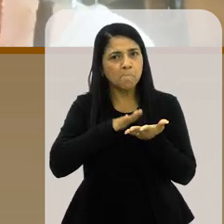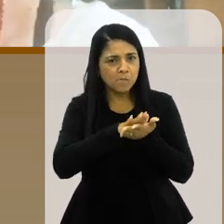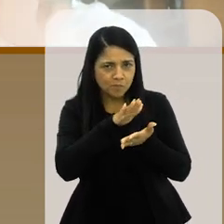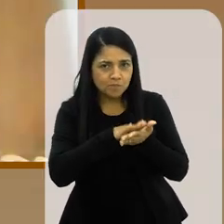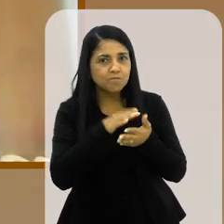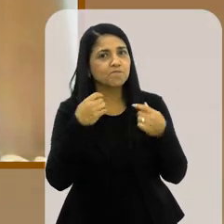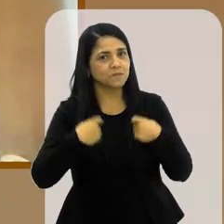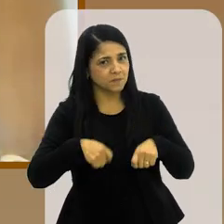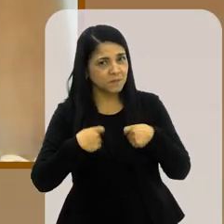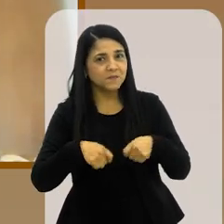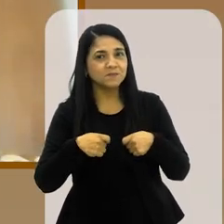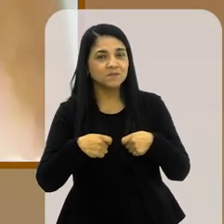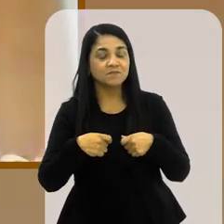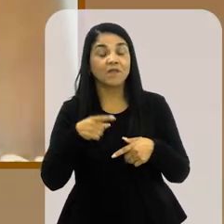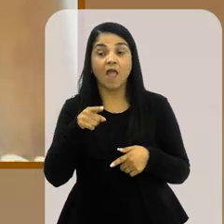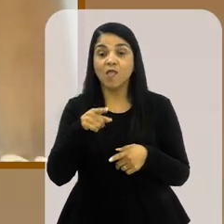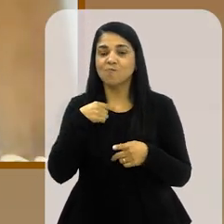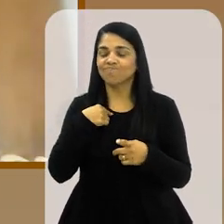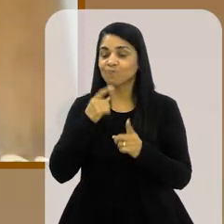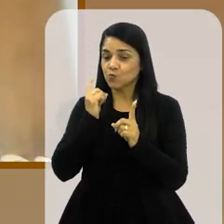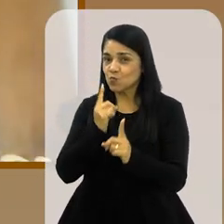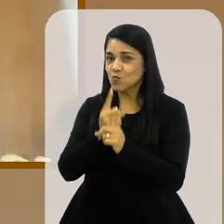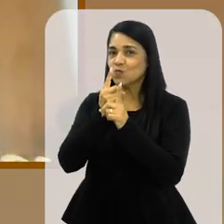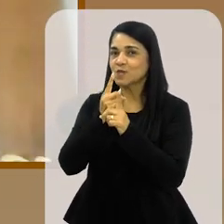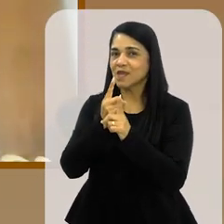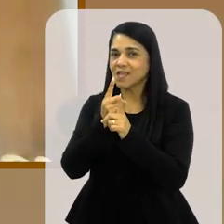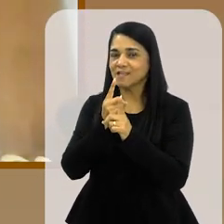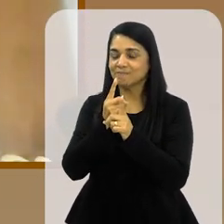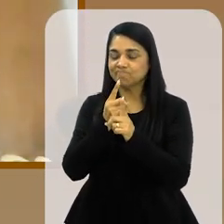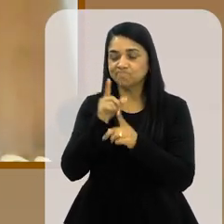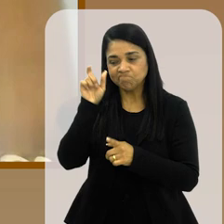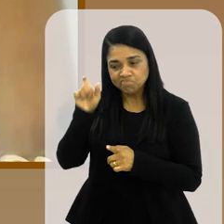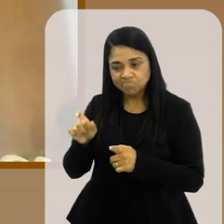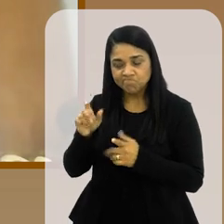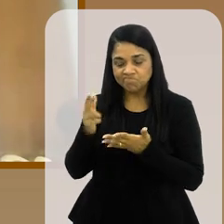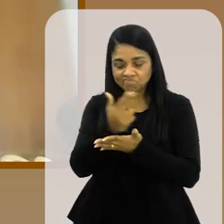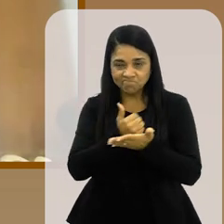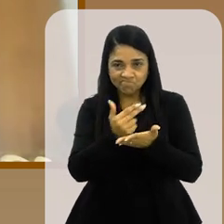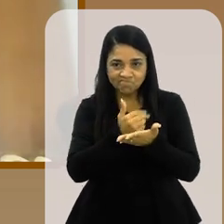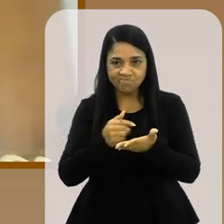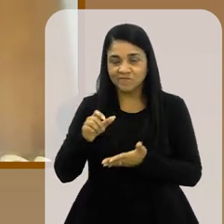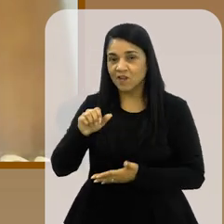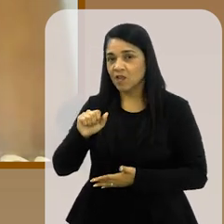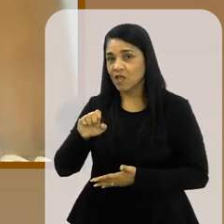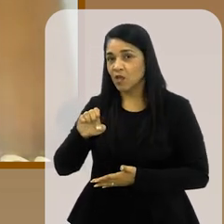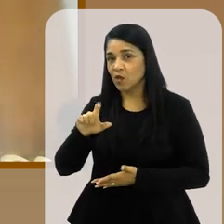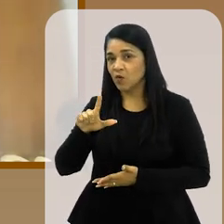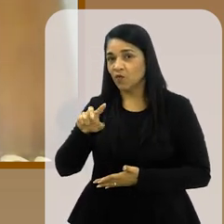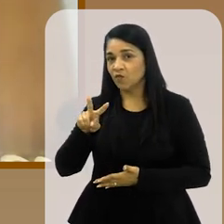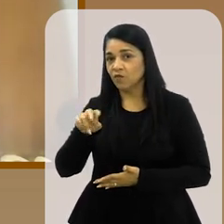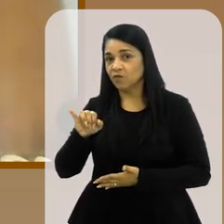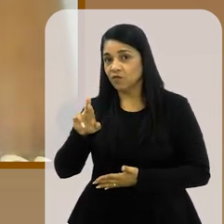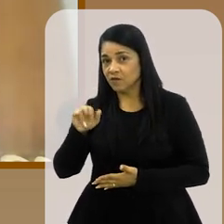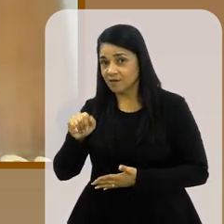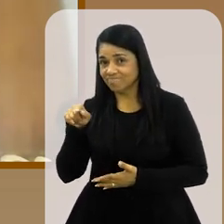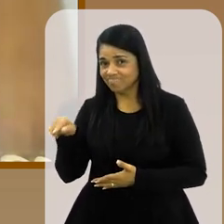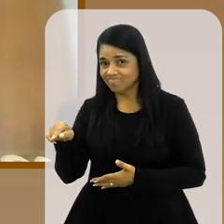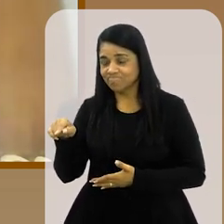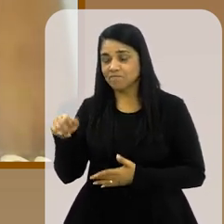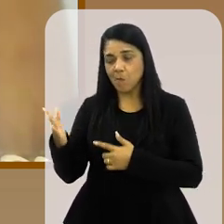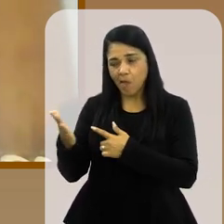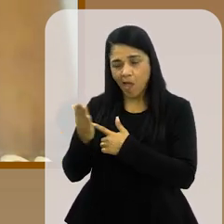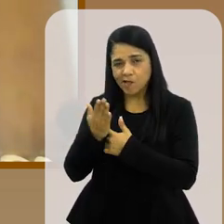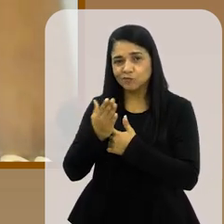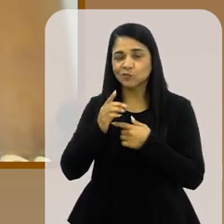sim, eu encontrei uma grande ilustradora, que foi a Elvira Wigner, que me ajudou demais a encontrar uma